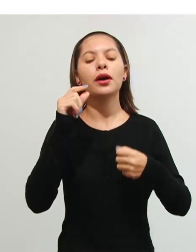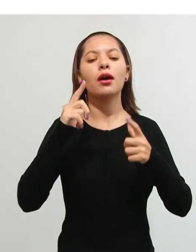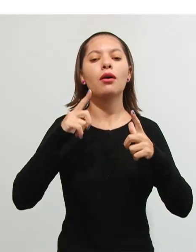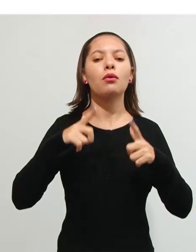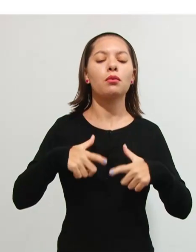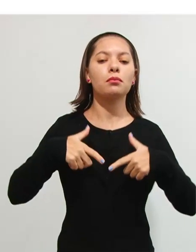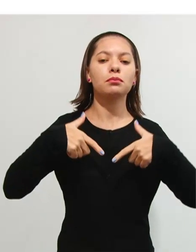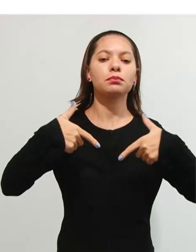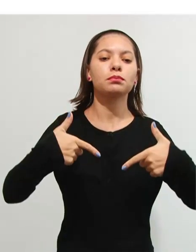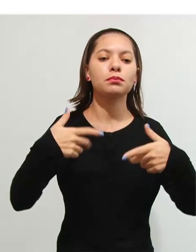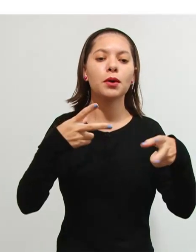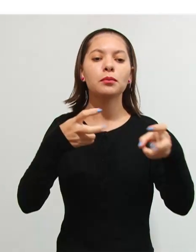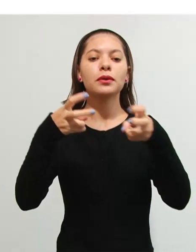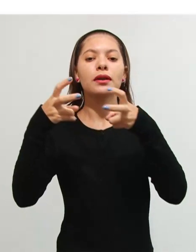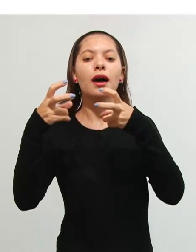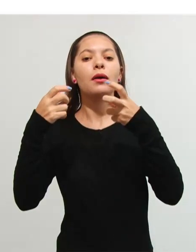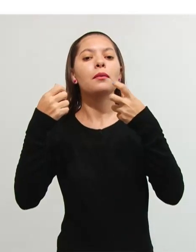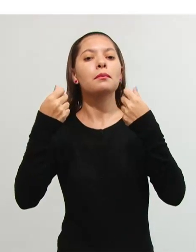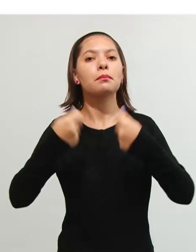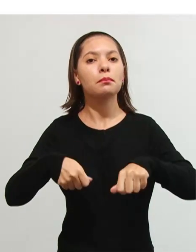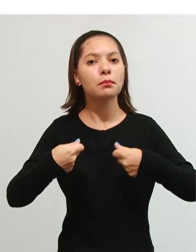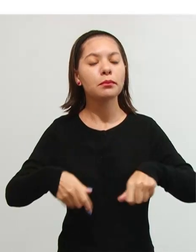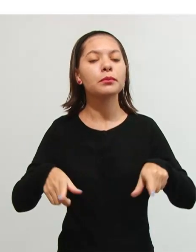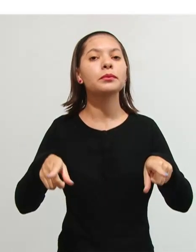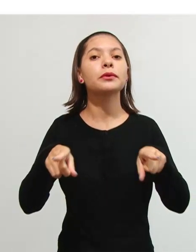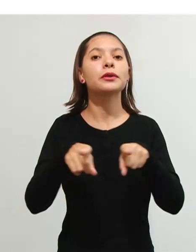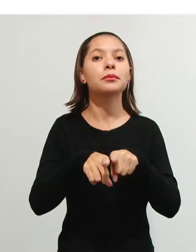comportamento observável, ele poderia ser